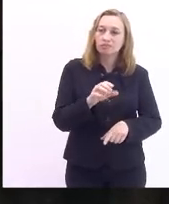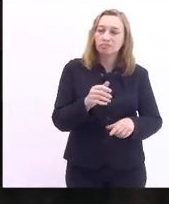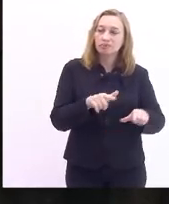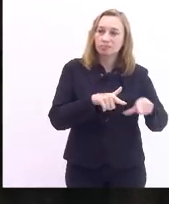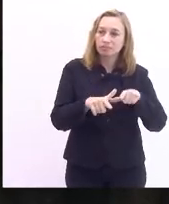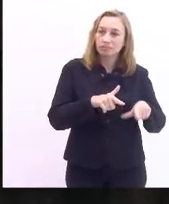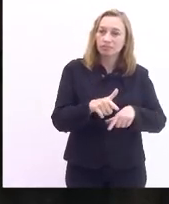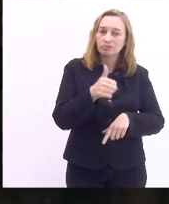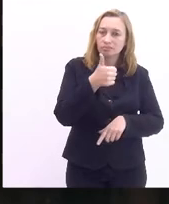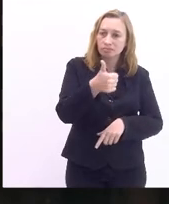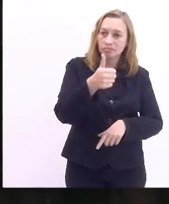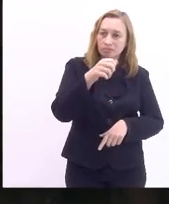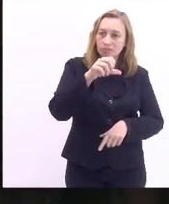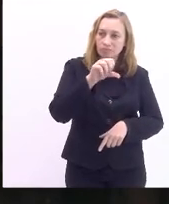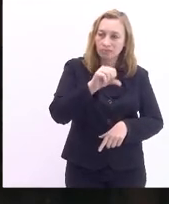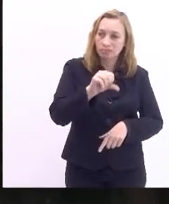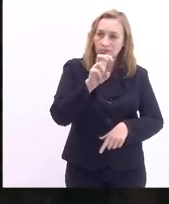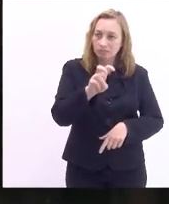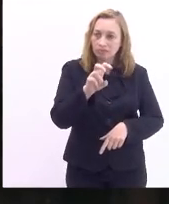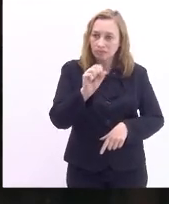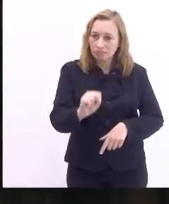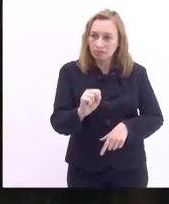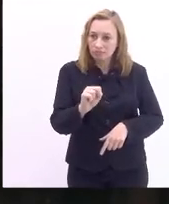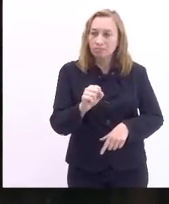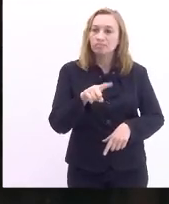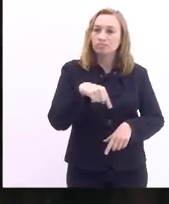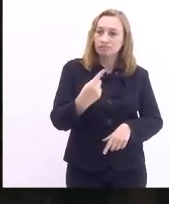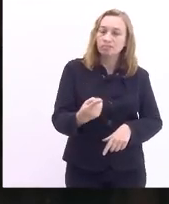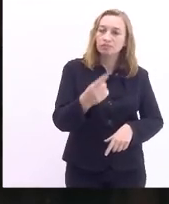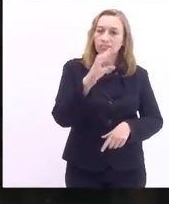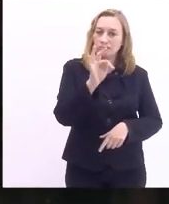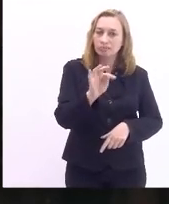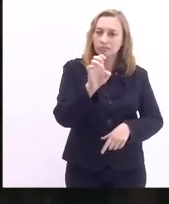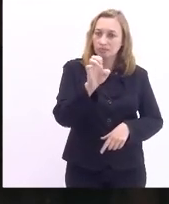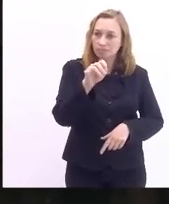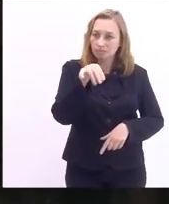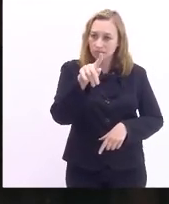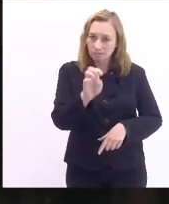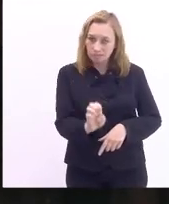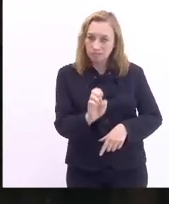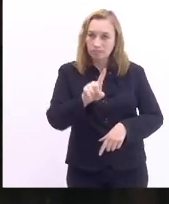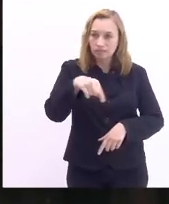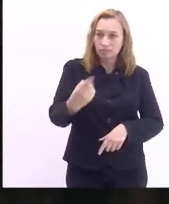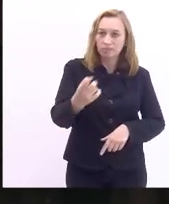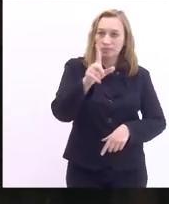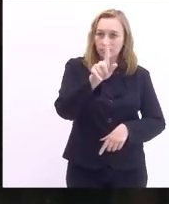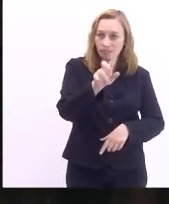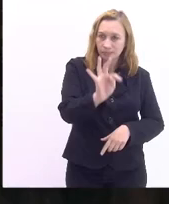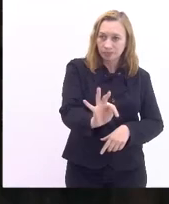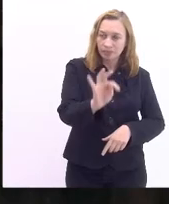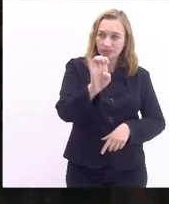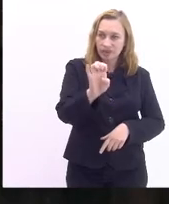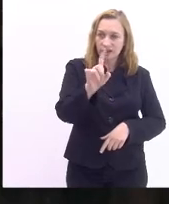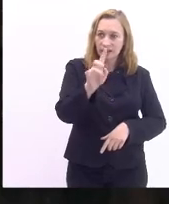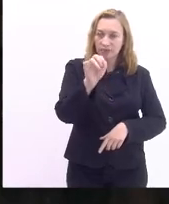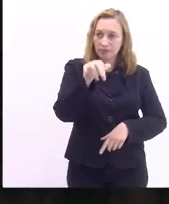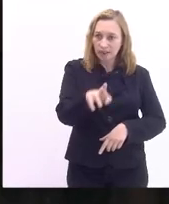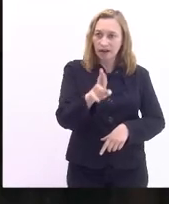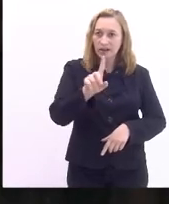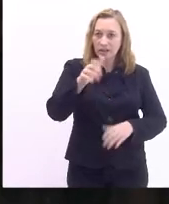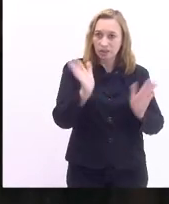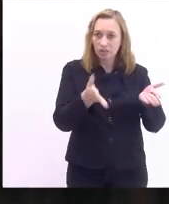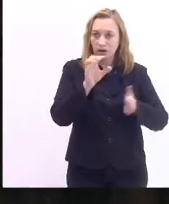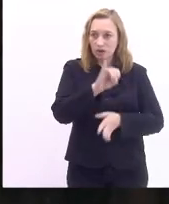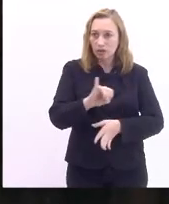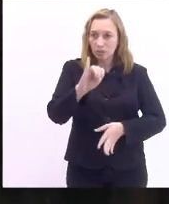1958 depois na Telerj Depois teve amarrar agora é oi né Luís Antônio Esse